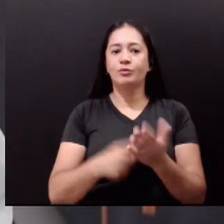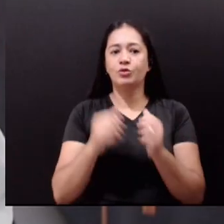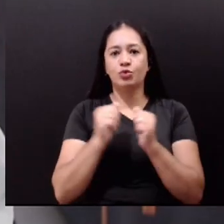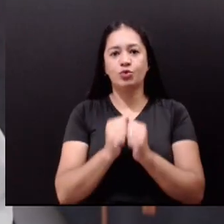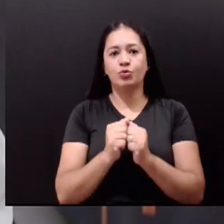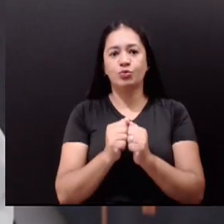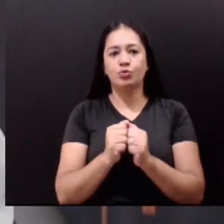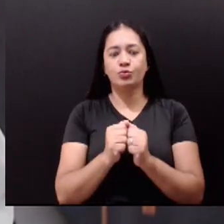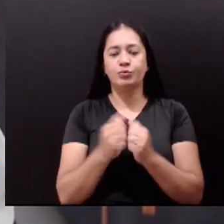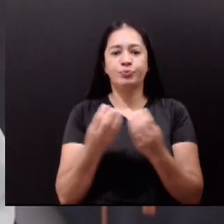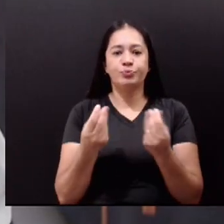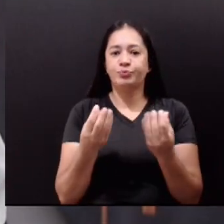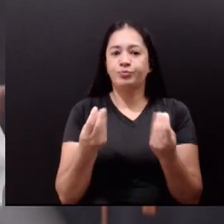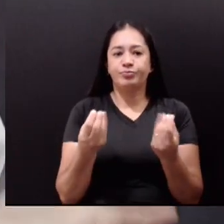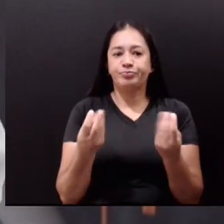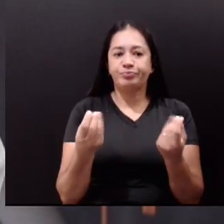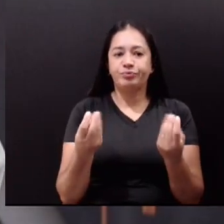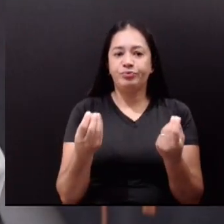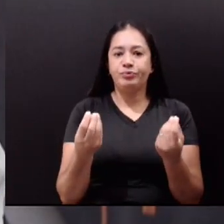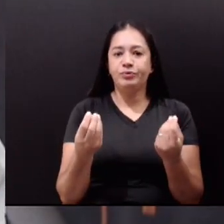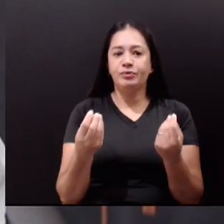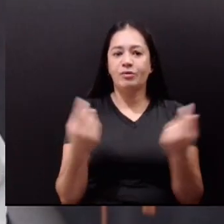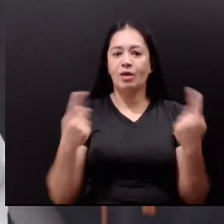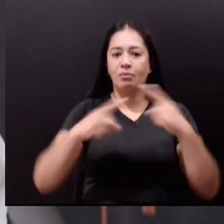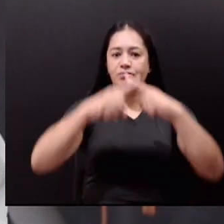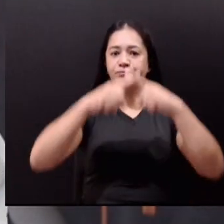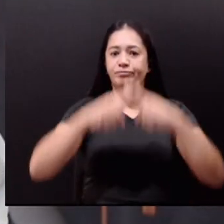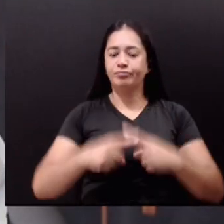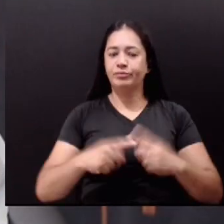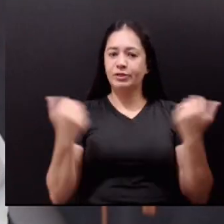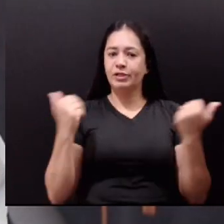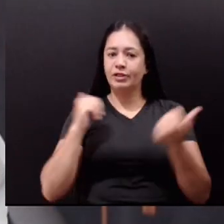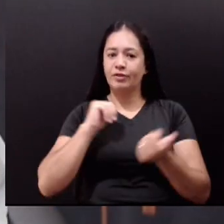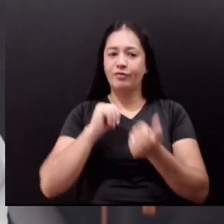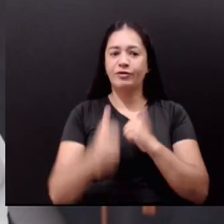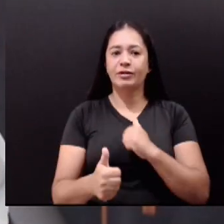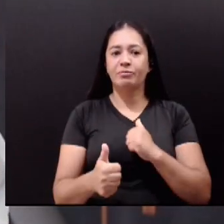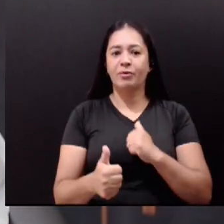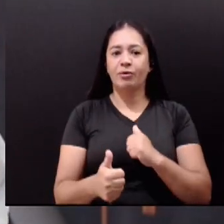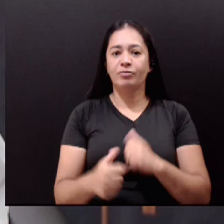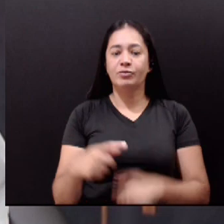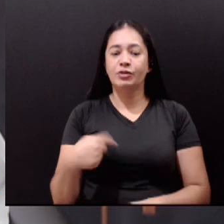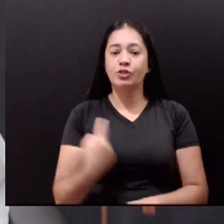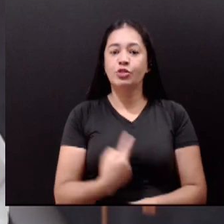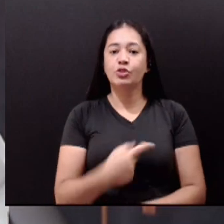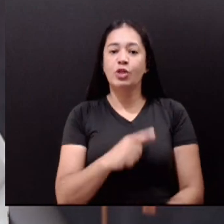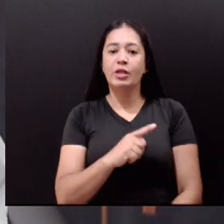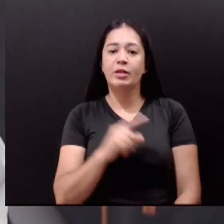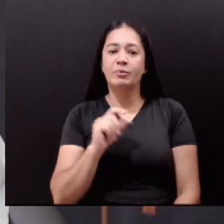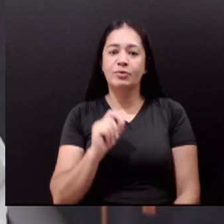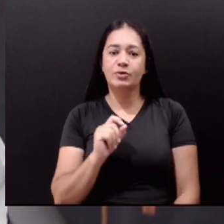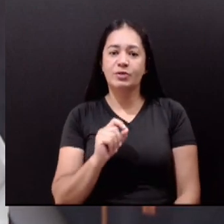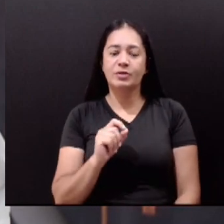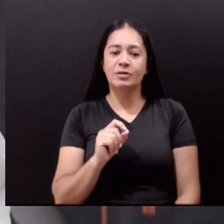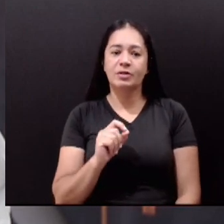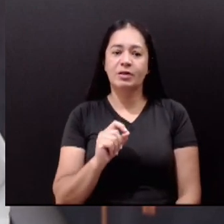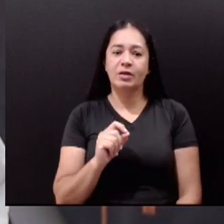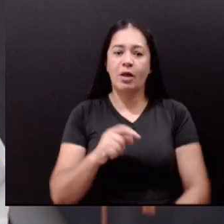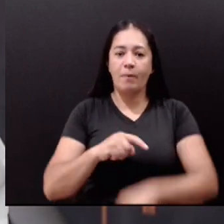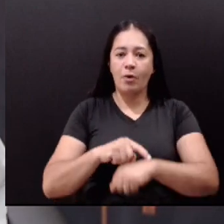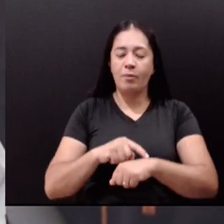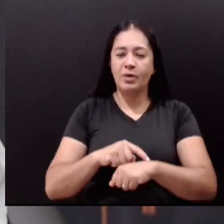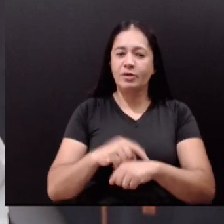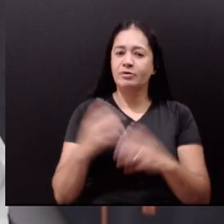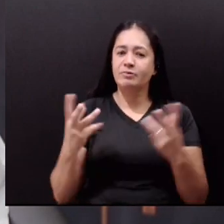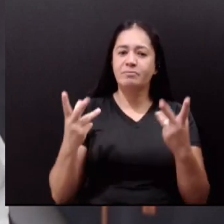um campeonato de futebol, para apresentação de balé. Então nós temos sim, momentos ricos e preciosos. E um ponto muito